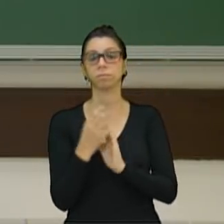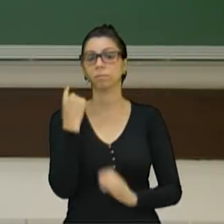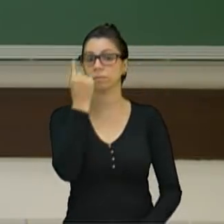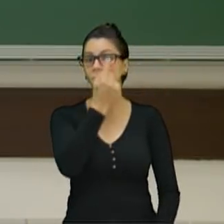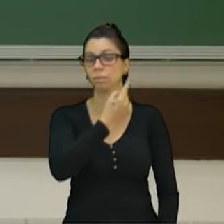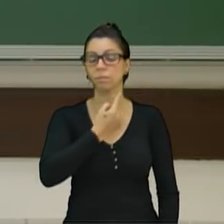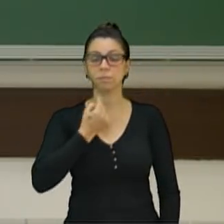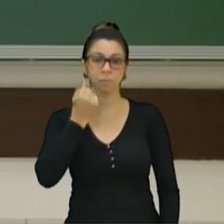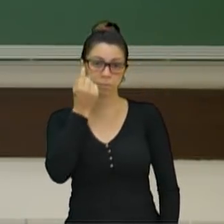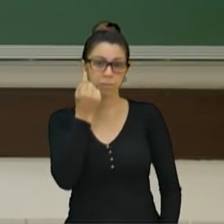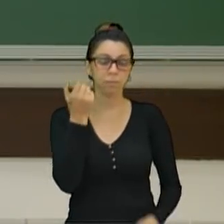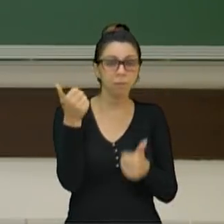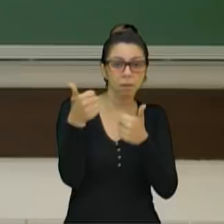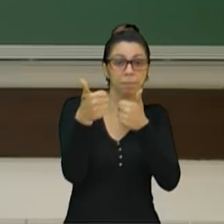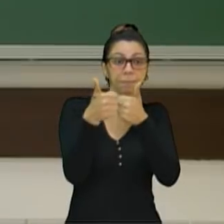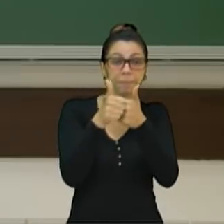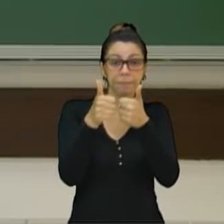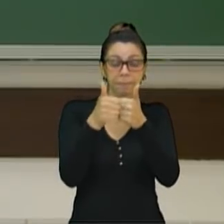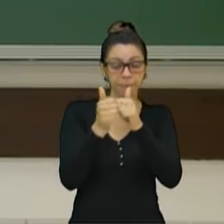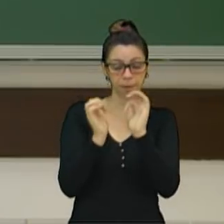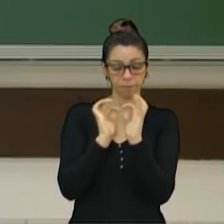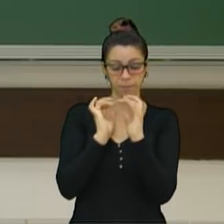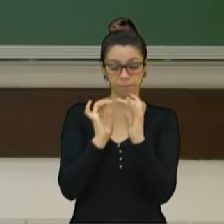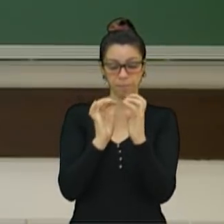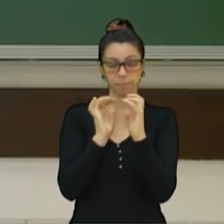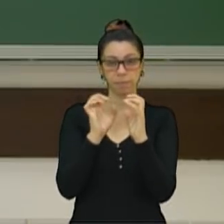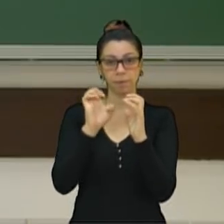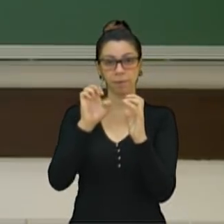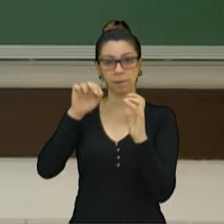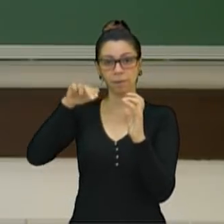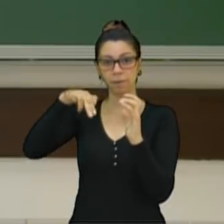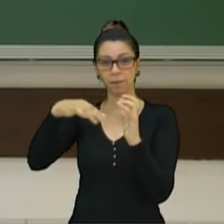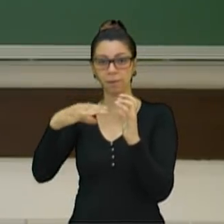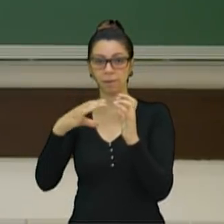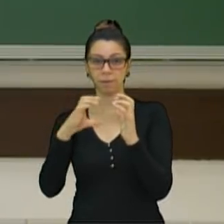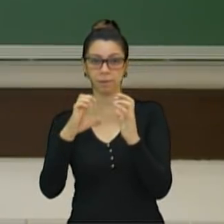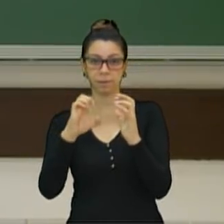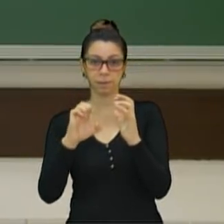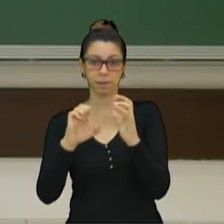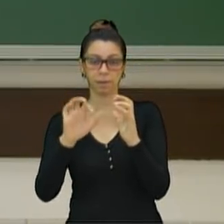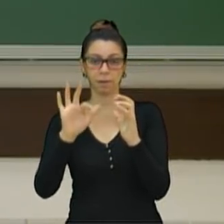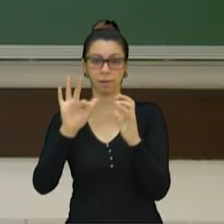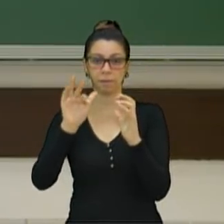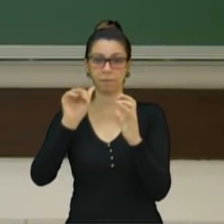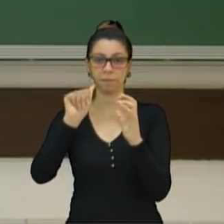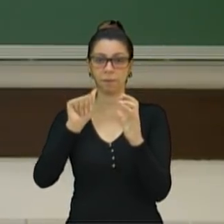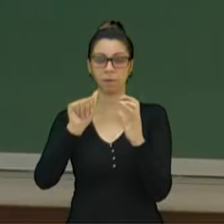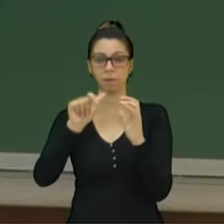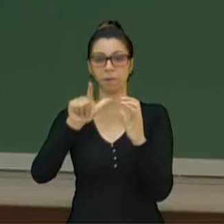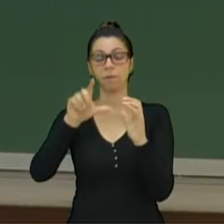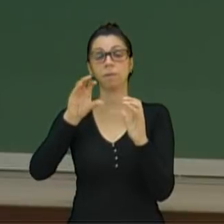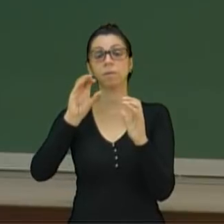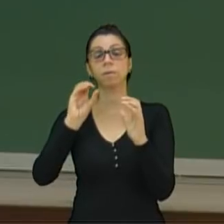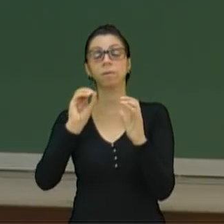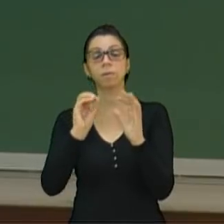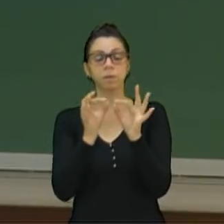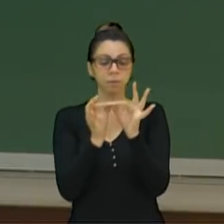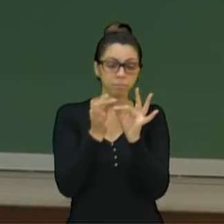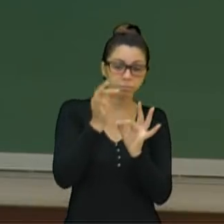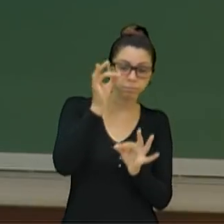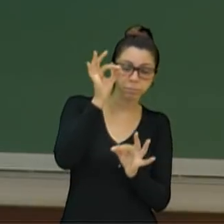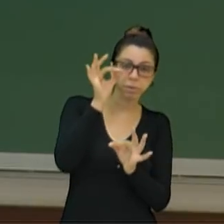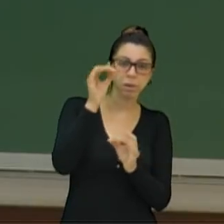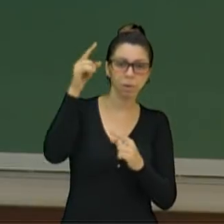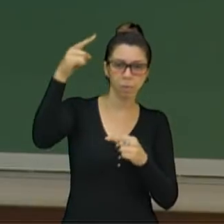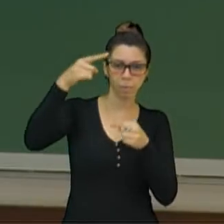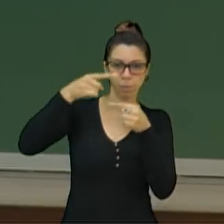muito próxima ao encéfalo, essa viagem, essa transmissão é muito mais curta, não tem a participação dessas